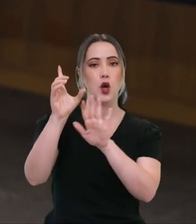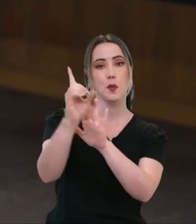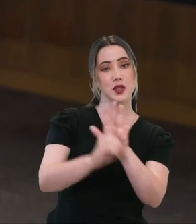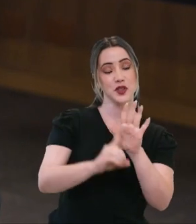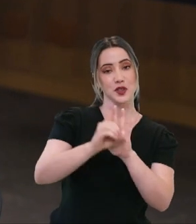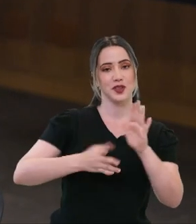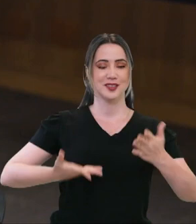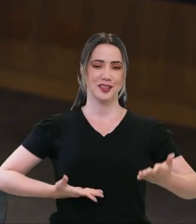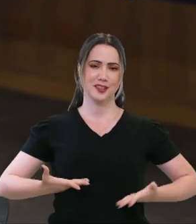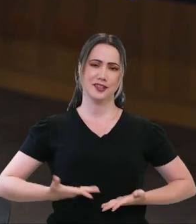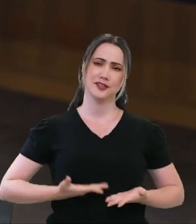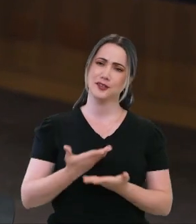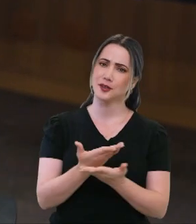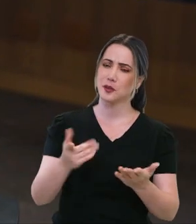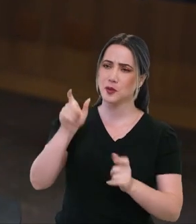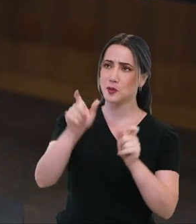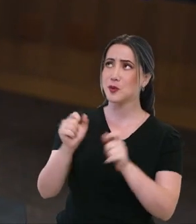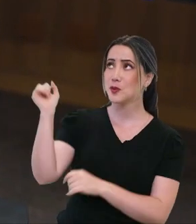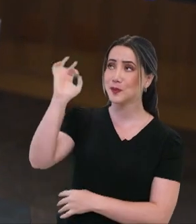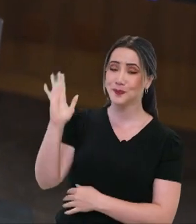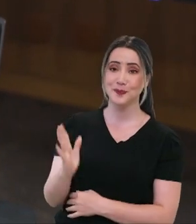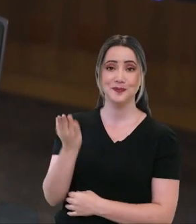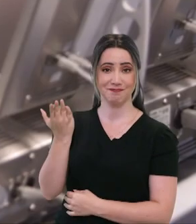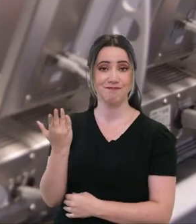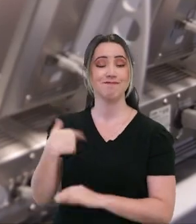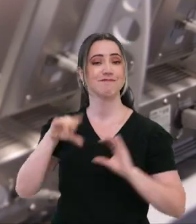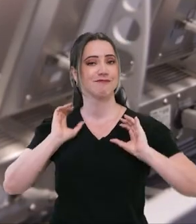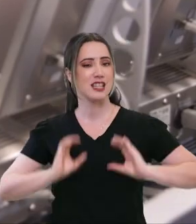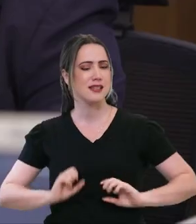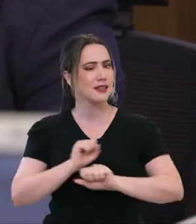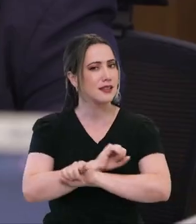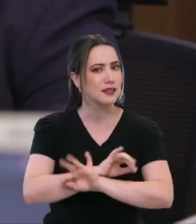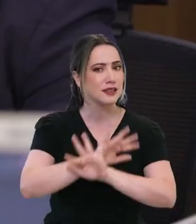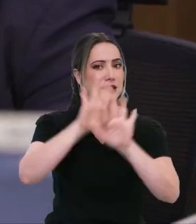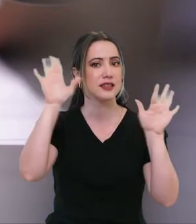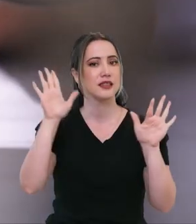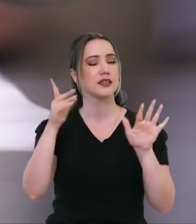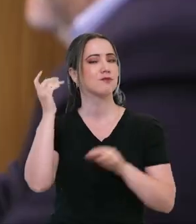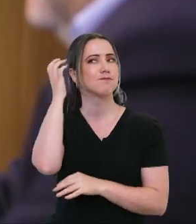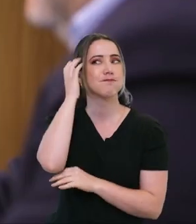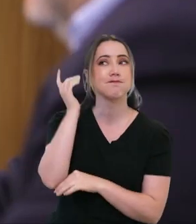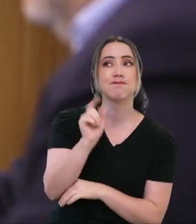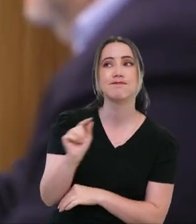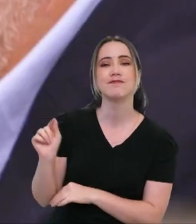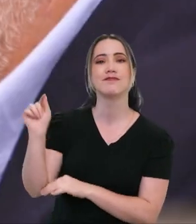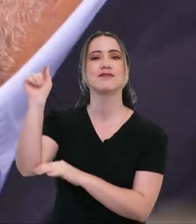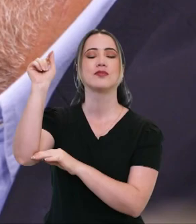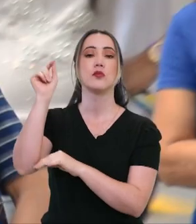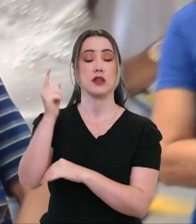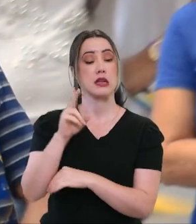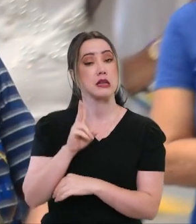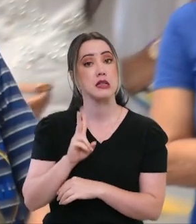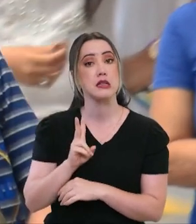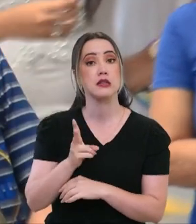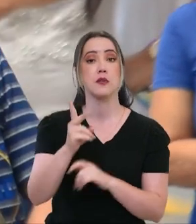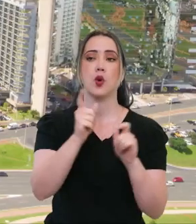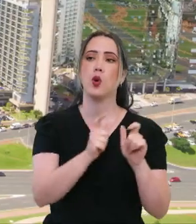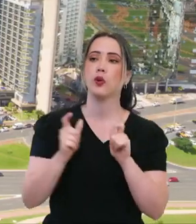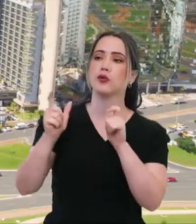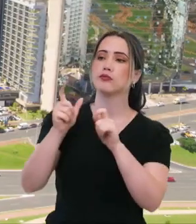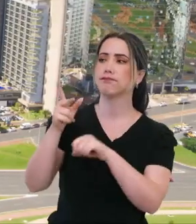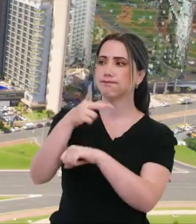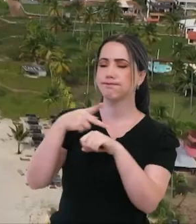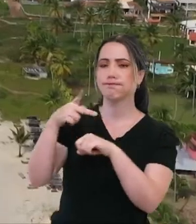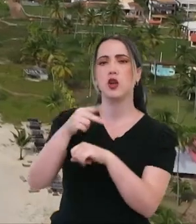Informação, direitos e serviços para todos os brasileiros. Cidadania e transparência nas ondas do rádio. Presente em todas